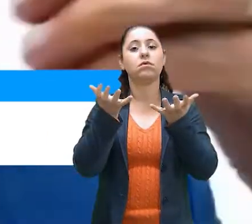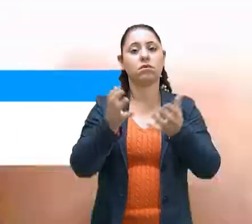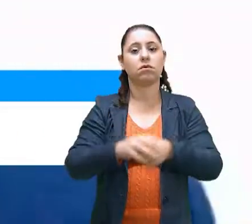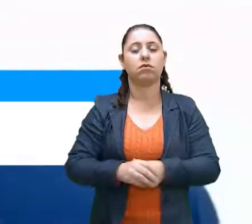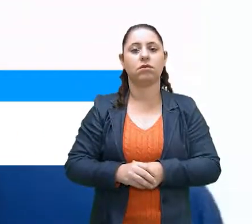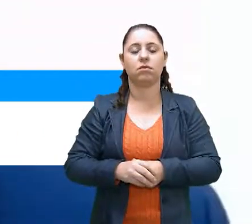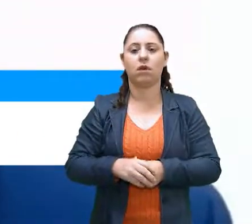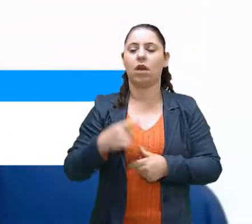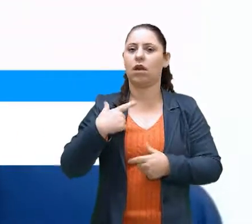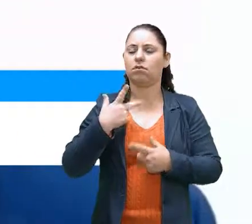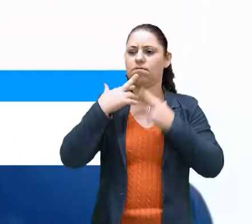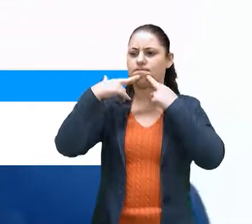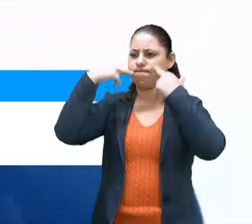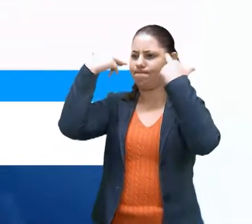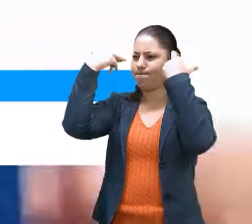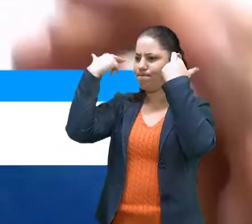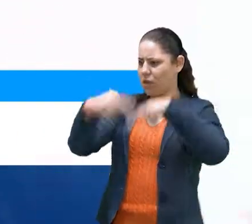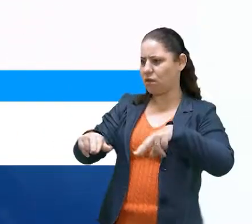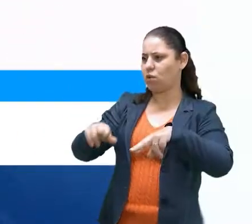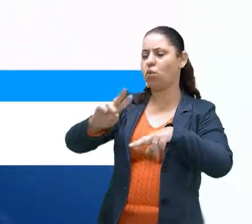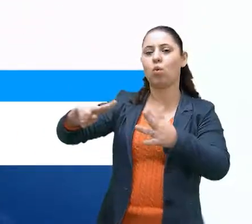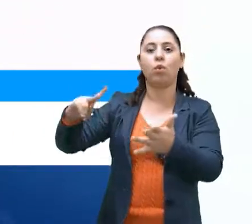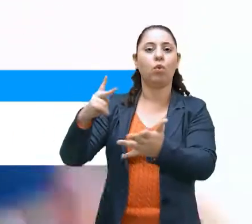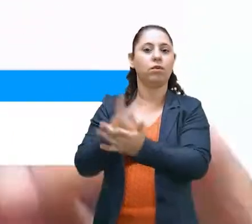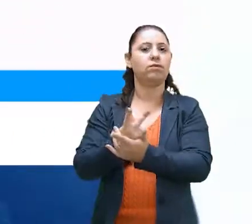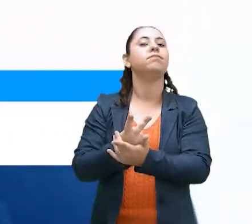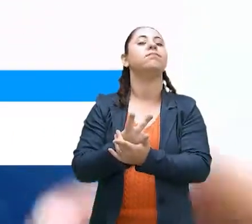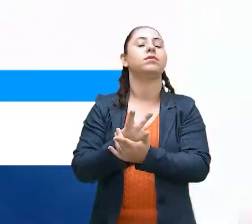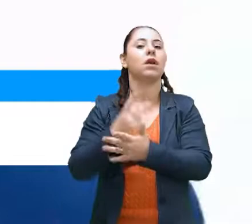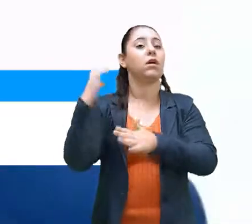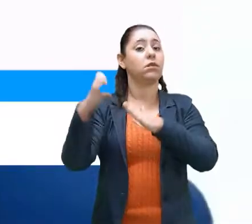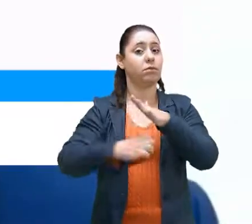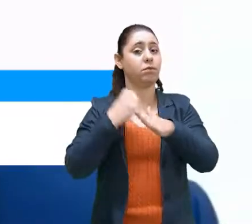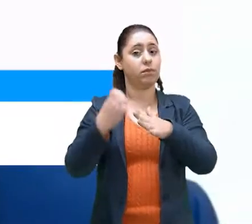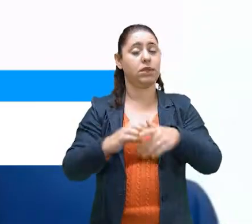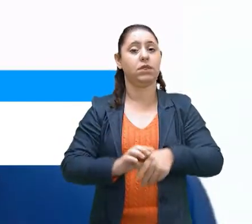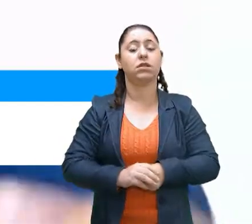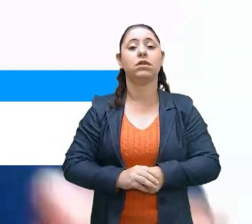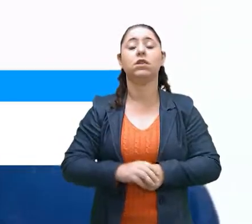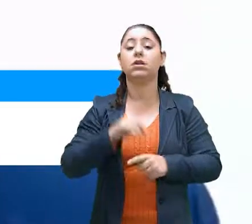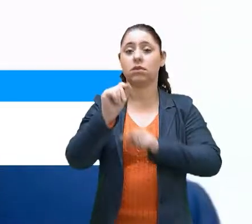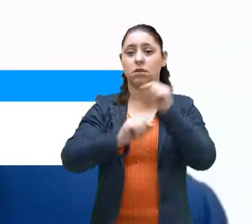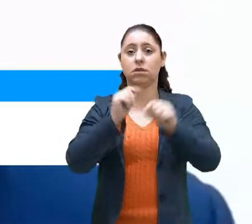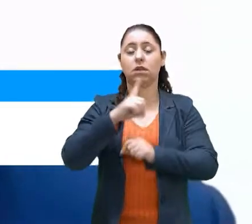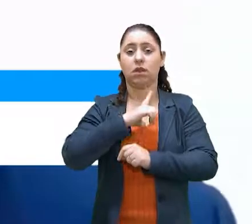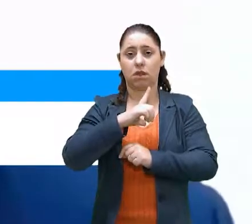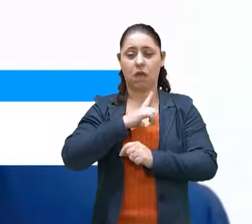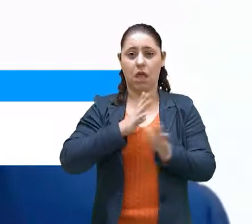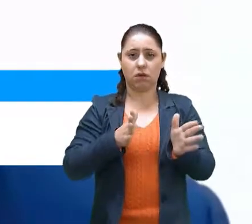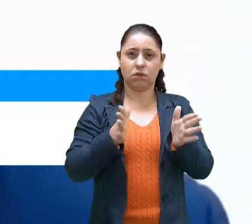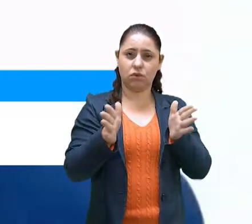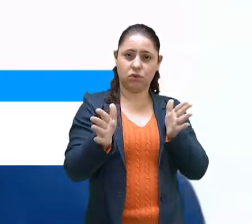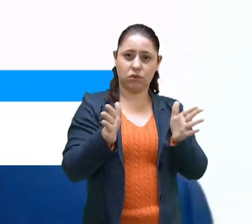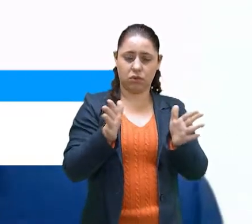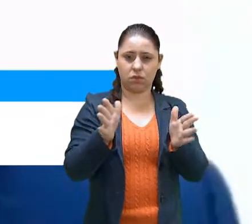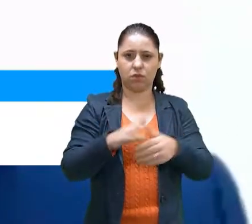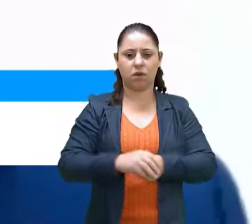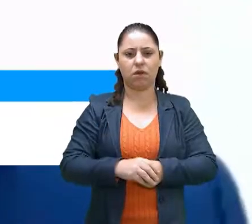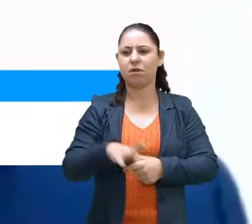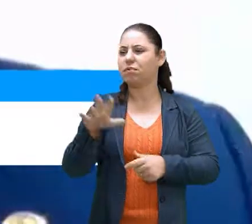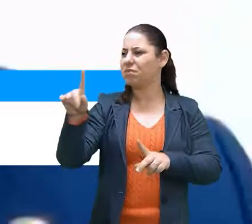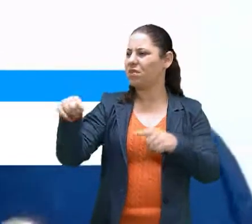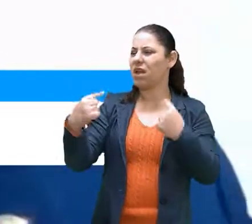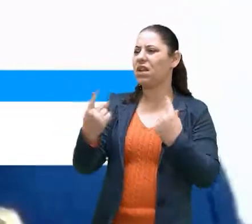situação. Portanto, nesse momento, eu quero aqui repudiar de forma veementemente a esta empresa, senhor presidente, que tem